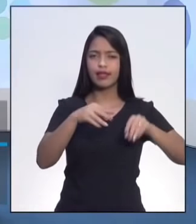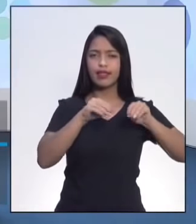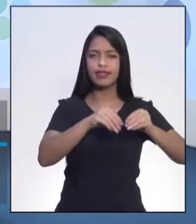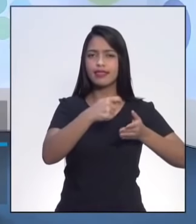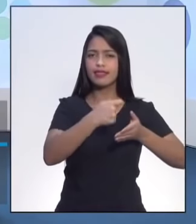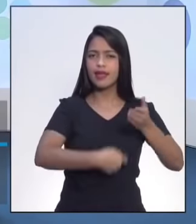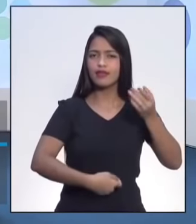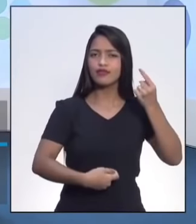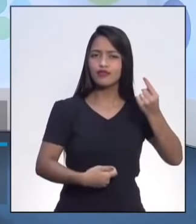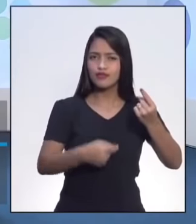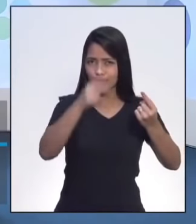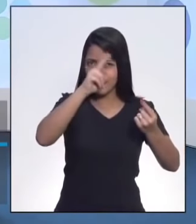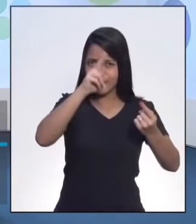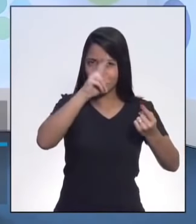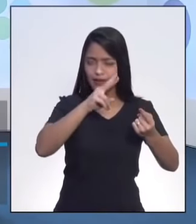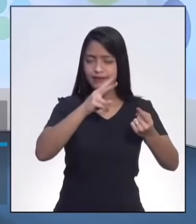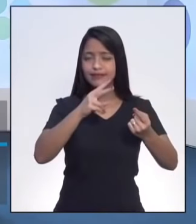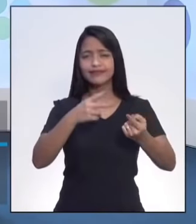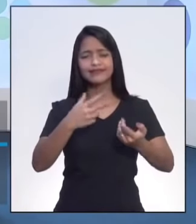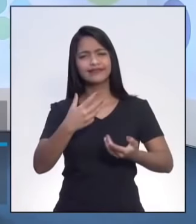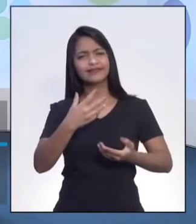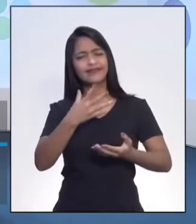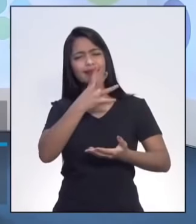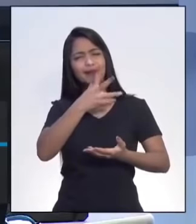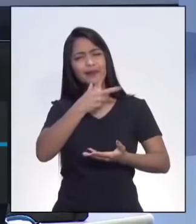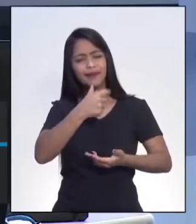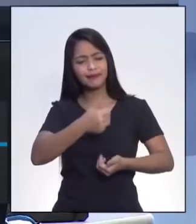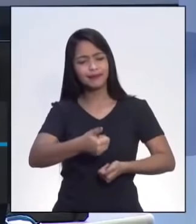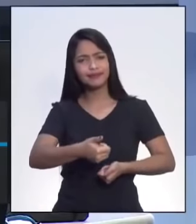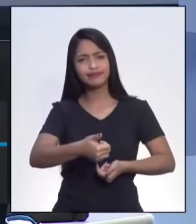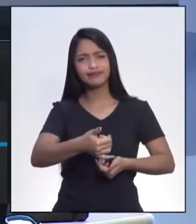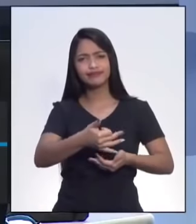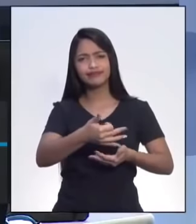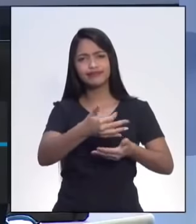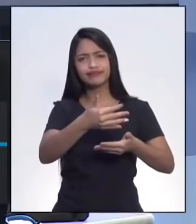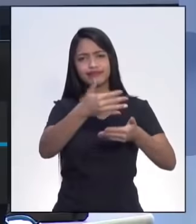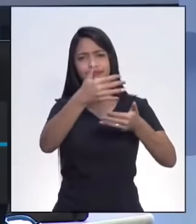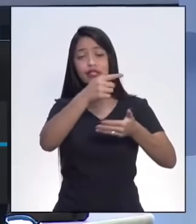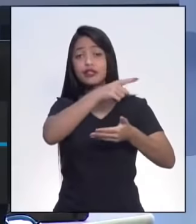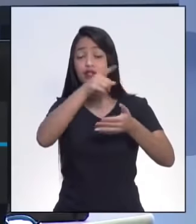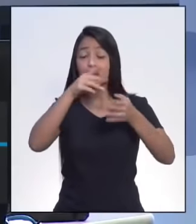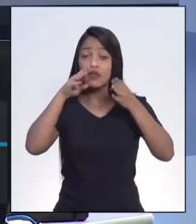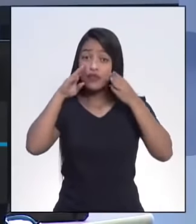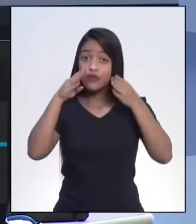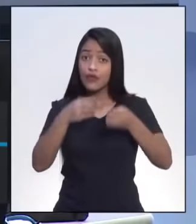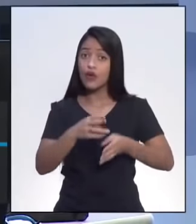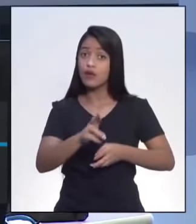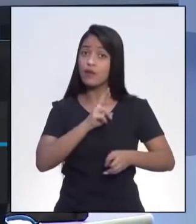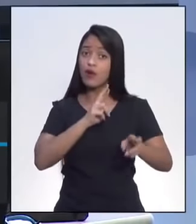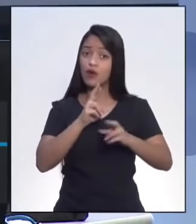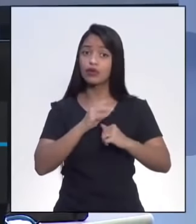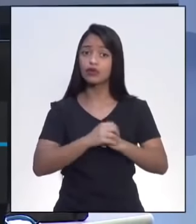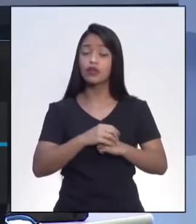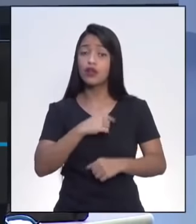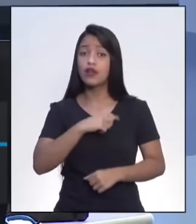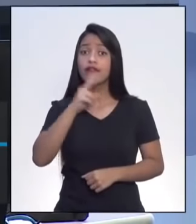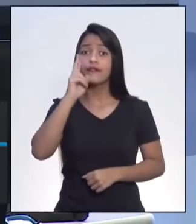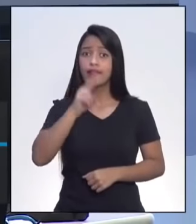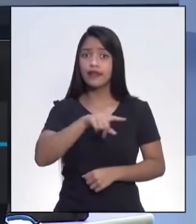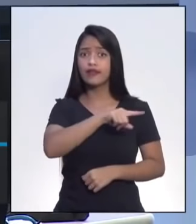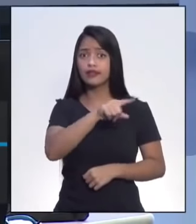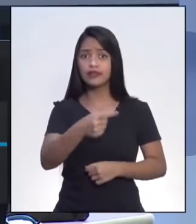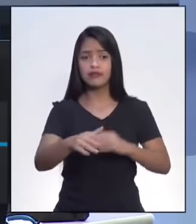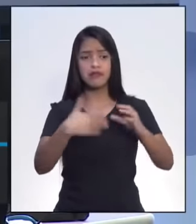subindo tão devagar as respostas. Gente, foca nas respostas. Estou vendo coisa aqui que não é a resposta e vou ficar